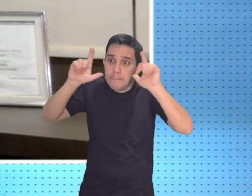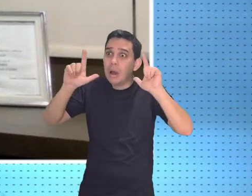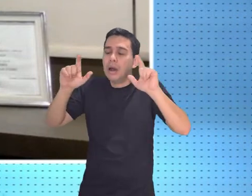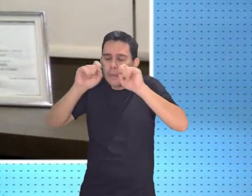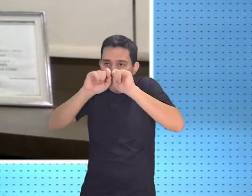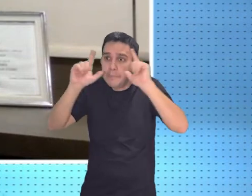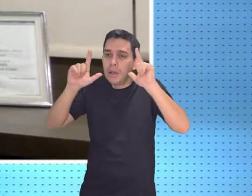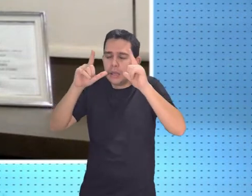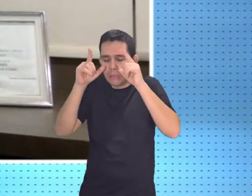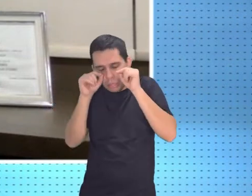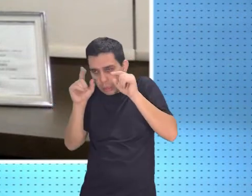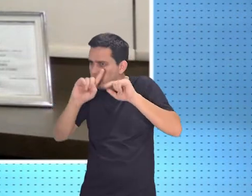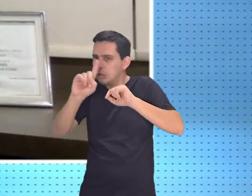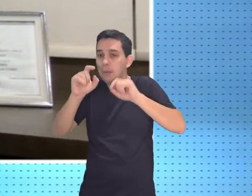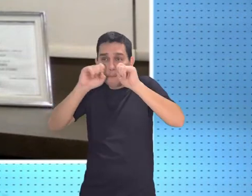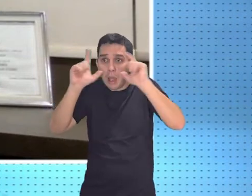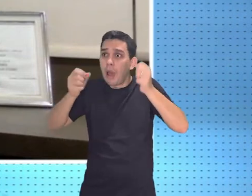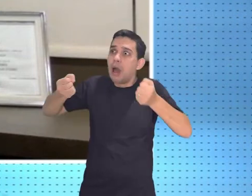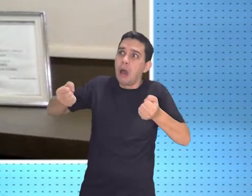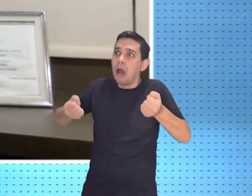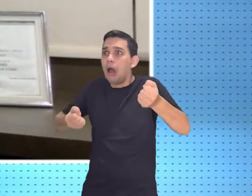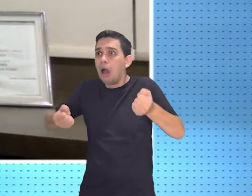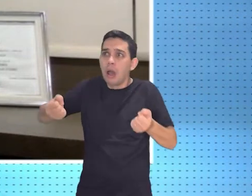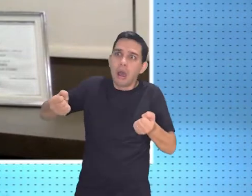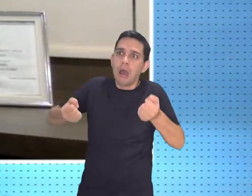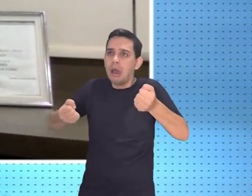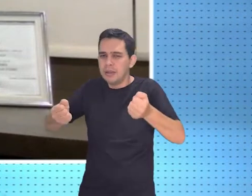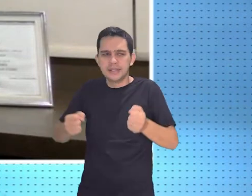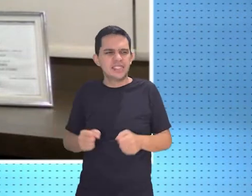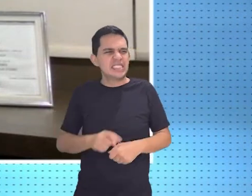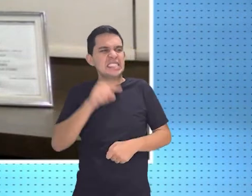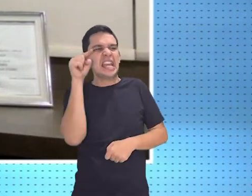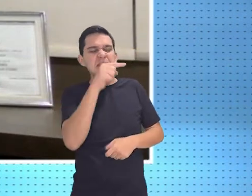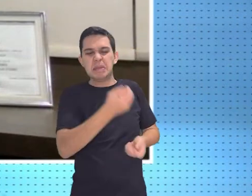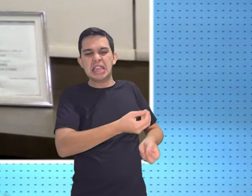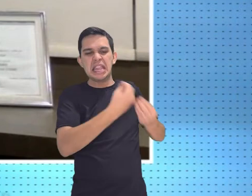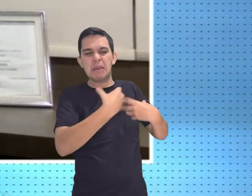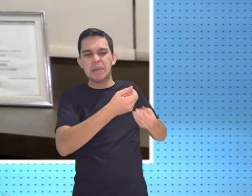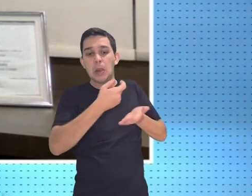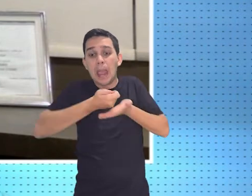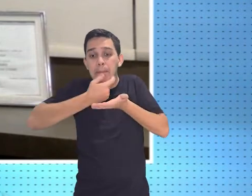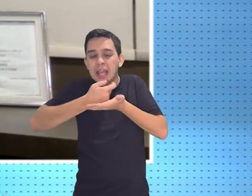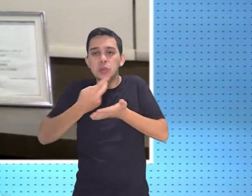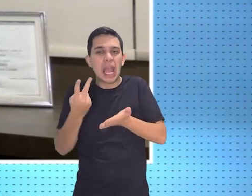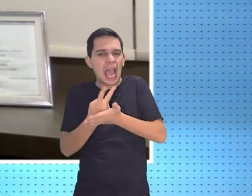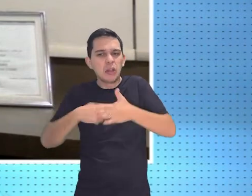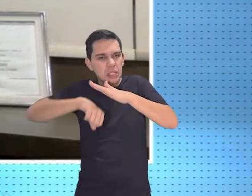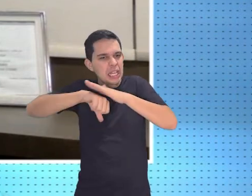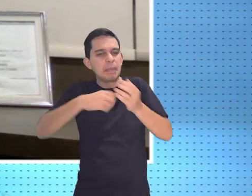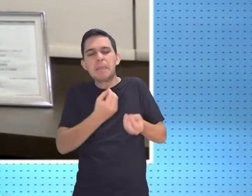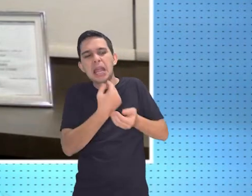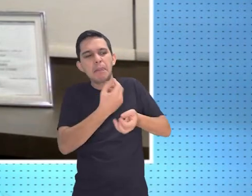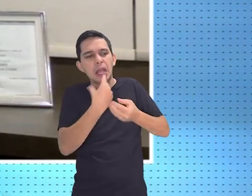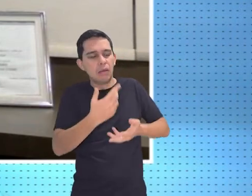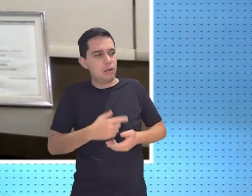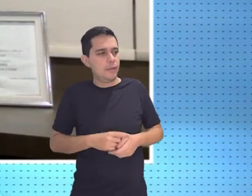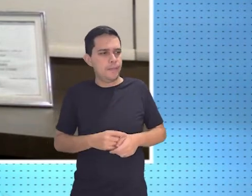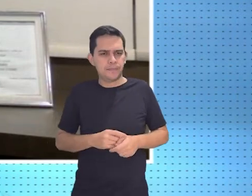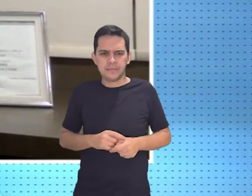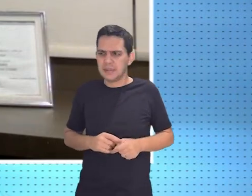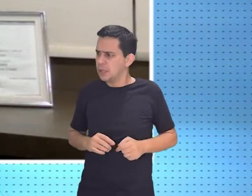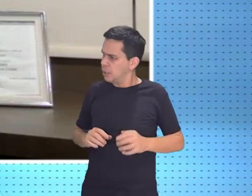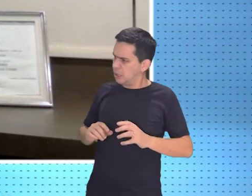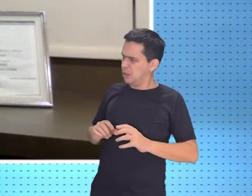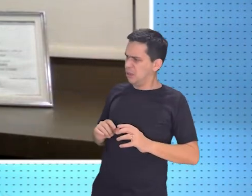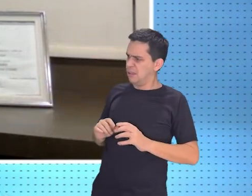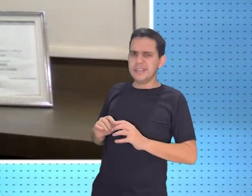é utilizada para a inibição do sono. Então, os reclamados, neste caso em específico, foram acusados de